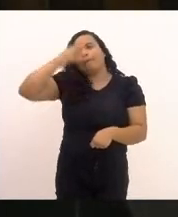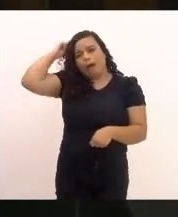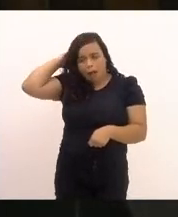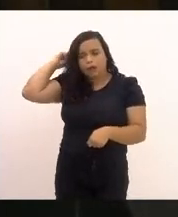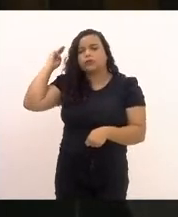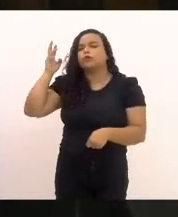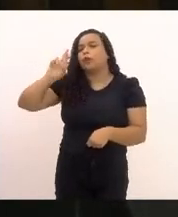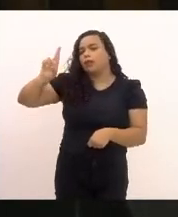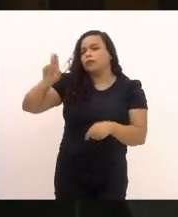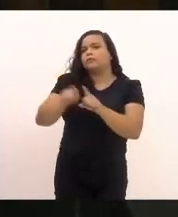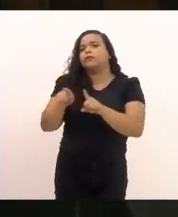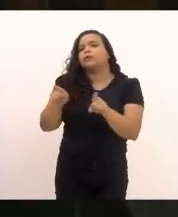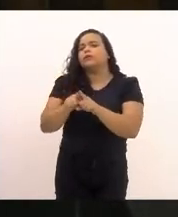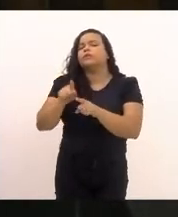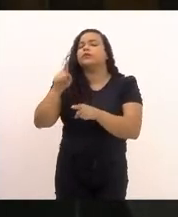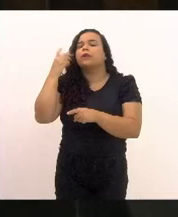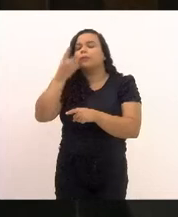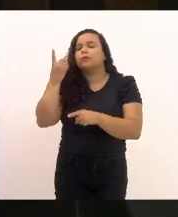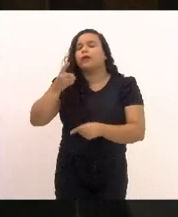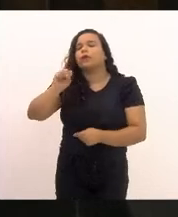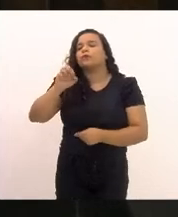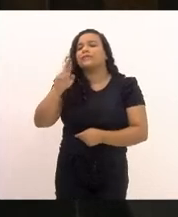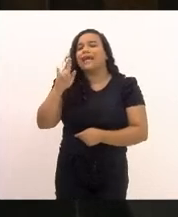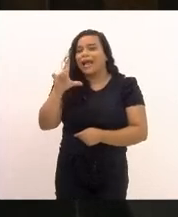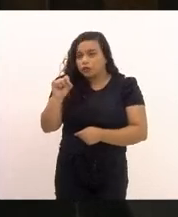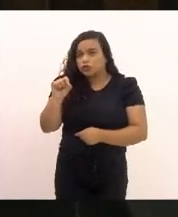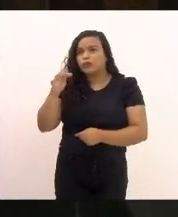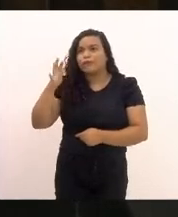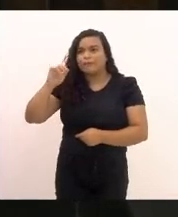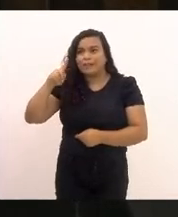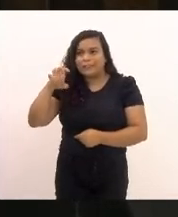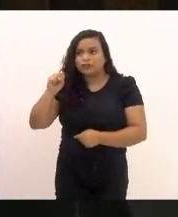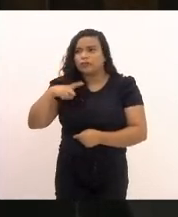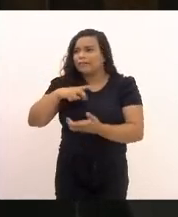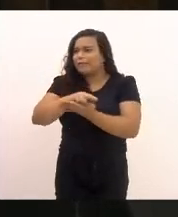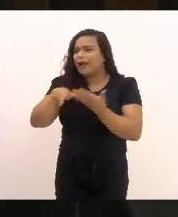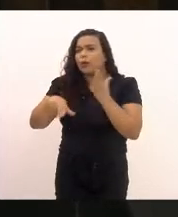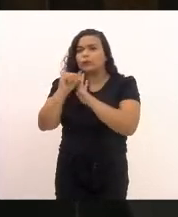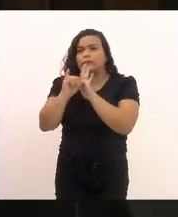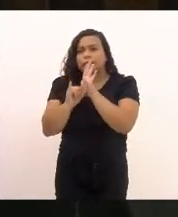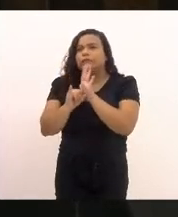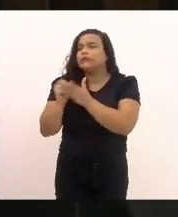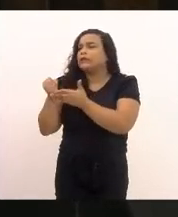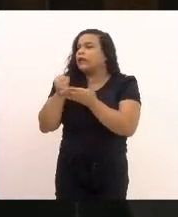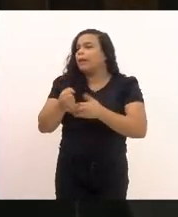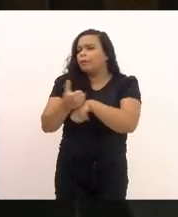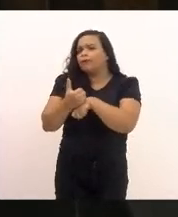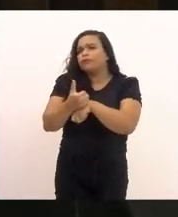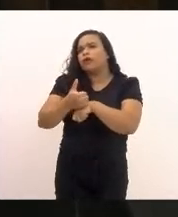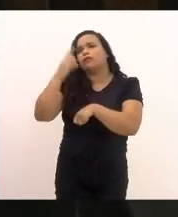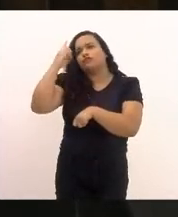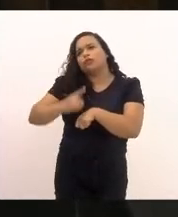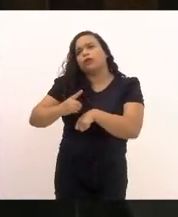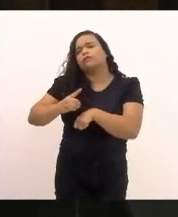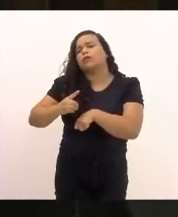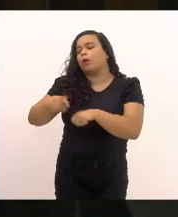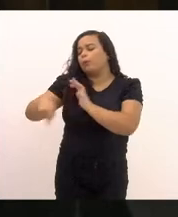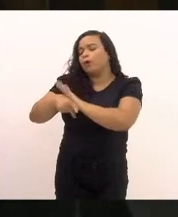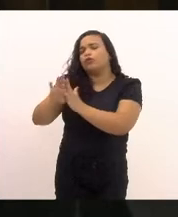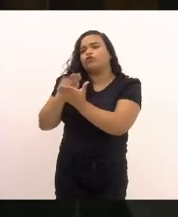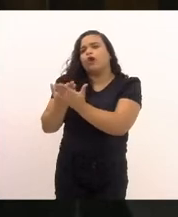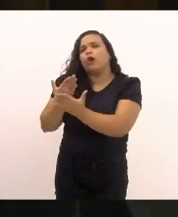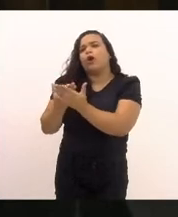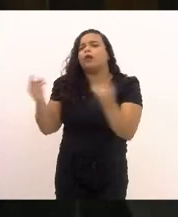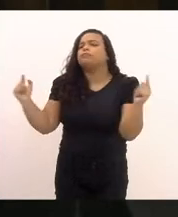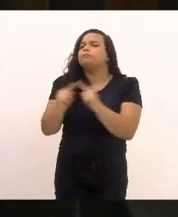um conjunto de itens trazidos pelos profissionais, pelas direções da escola, no sentido de que a gente